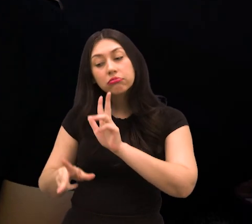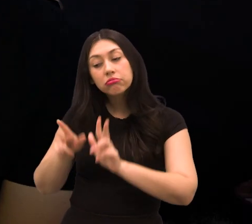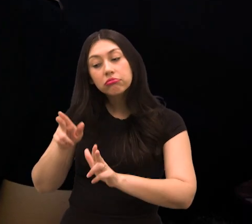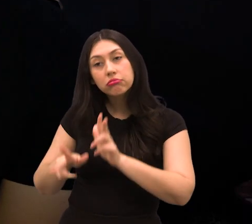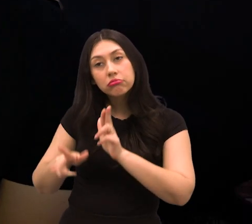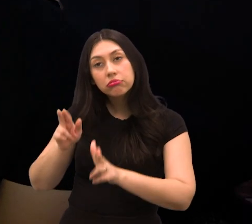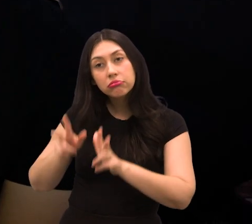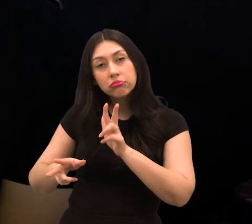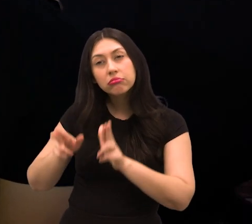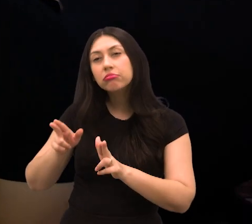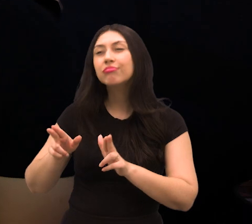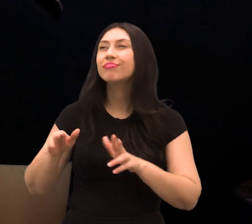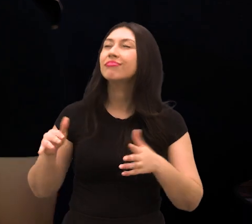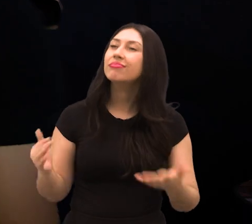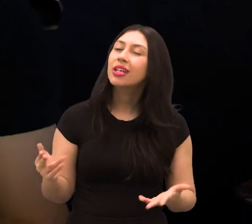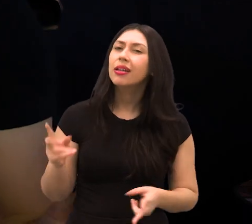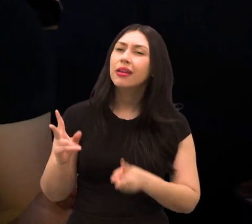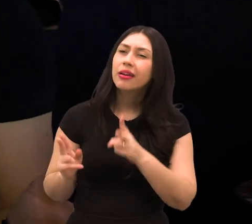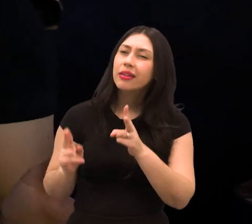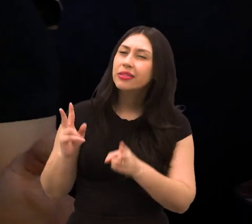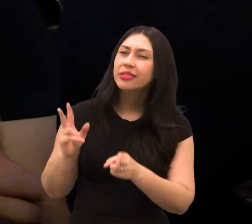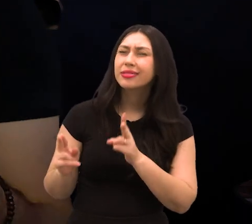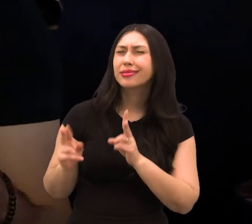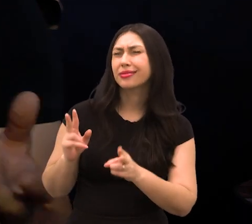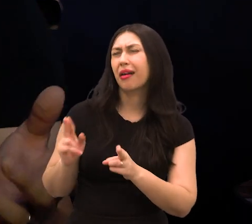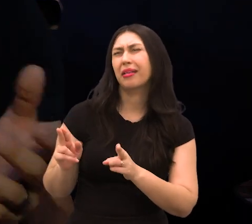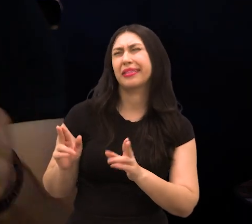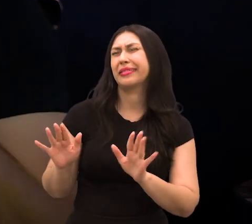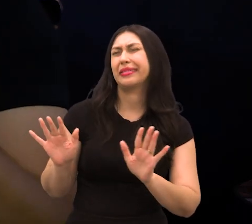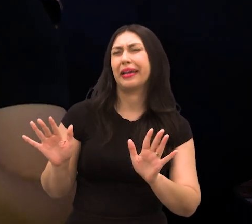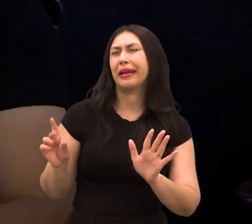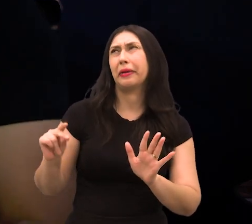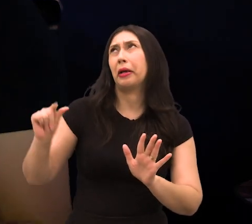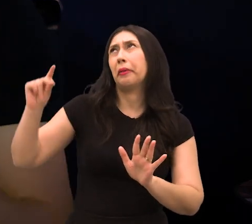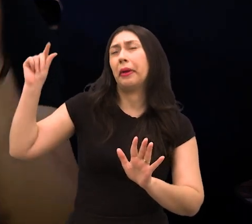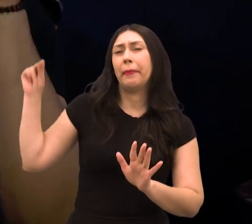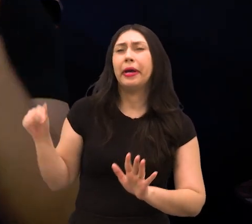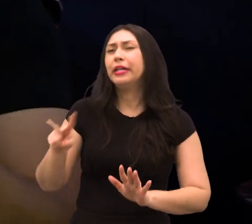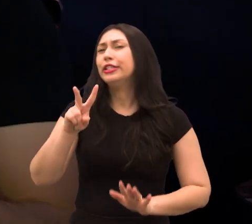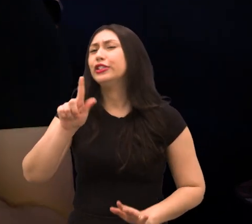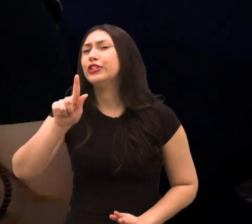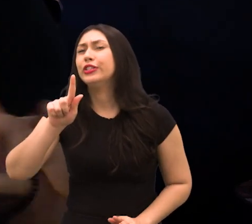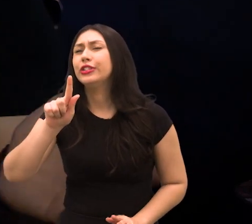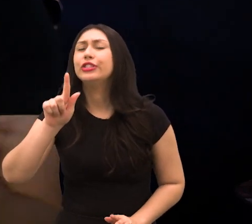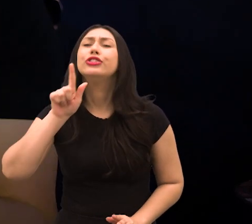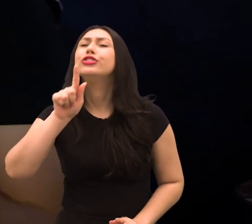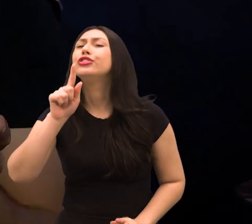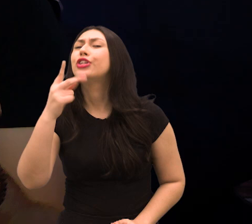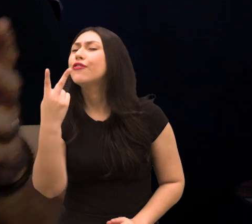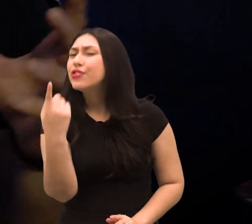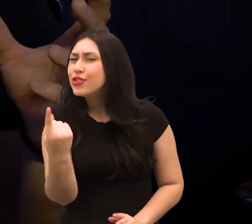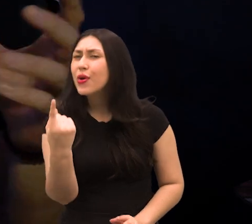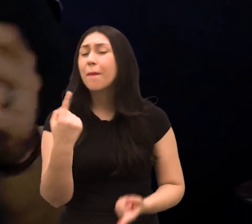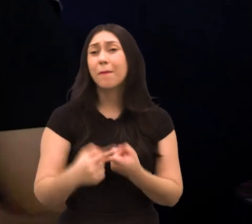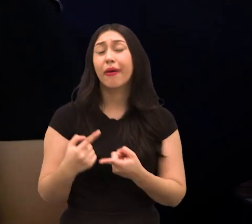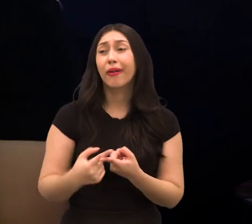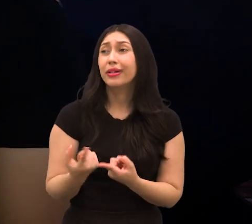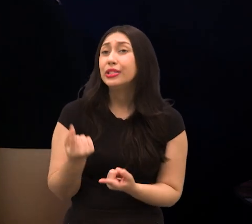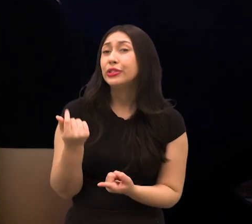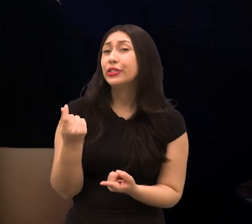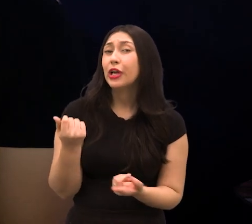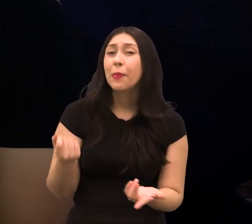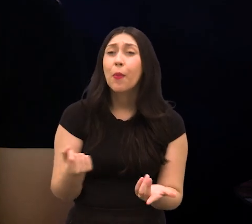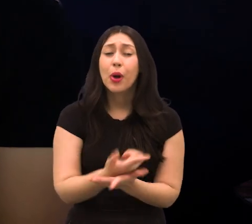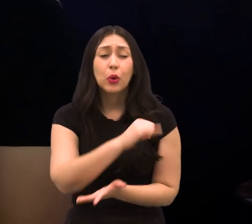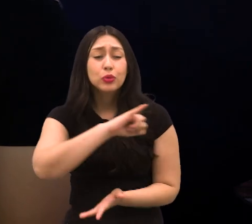edição. Eu fui, mas assim, edição... Que legal, aqueles vídeos G21, aquelas coisas, que não tinha. Depois meu pai comprou